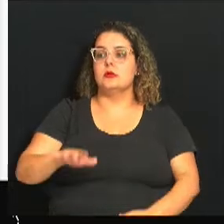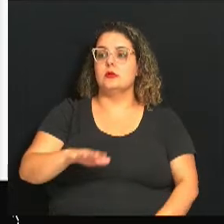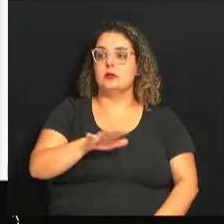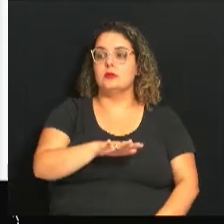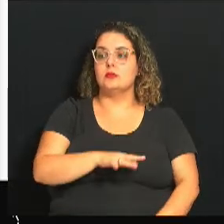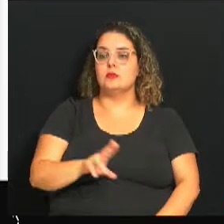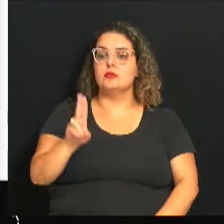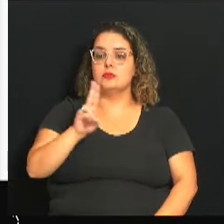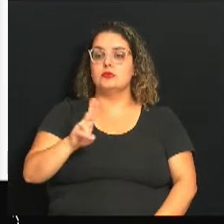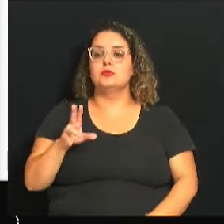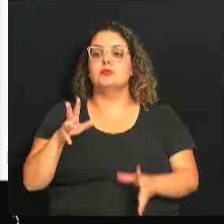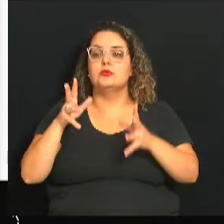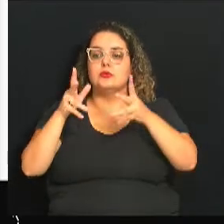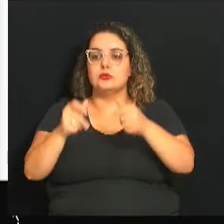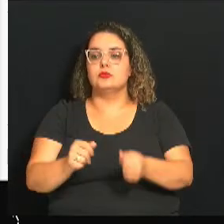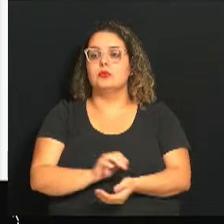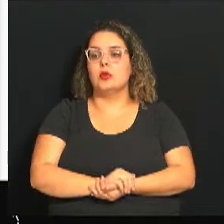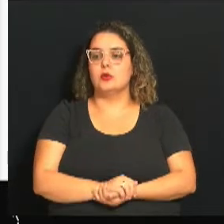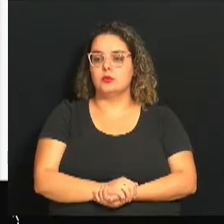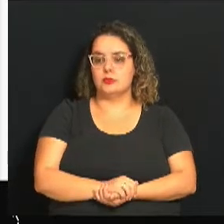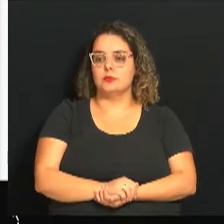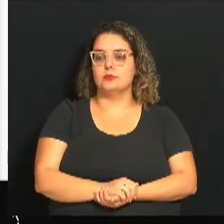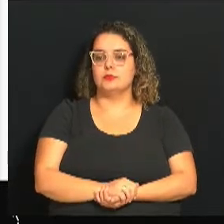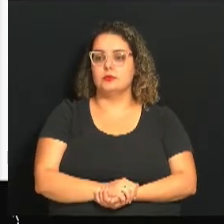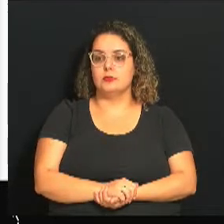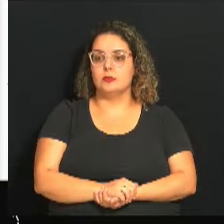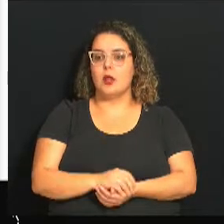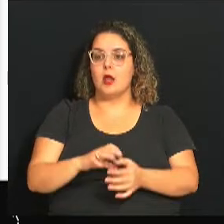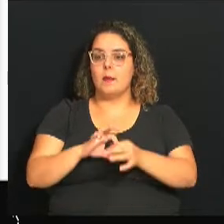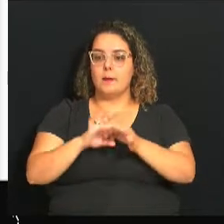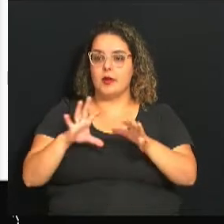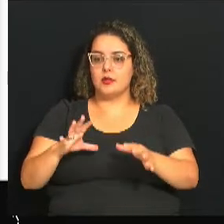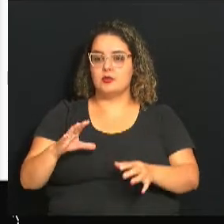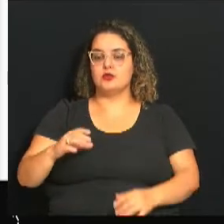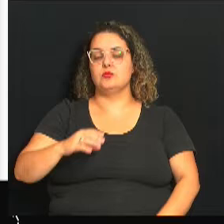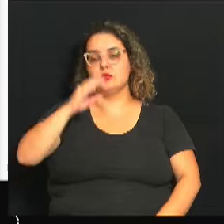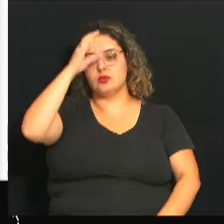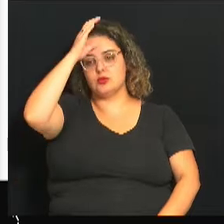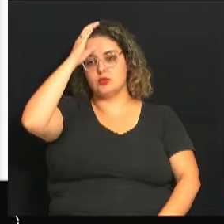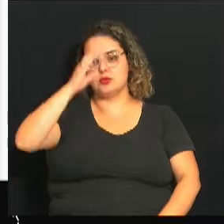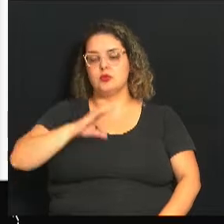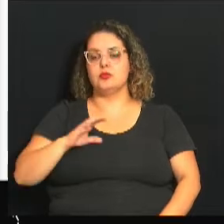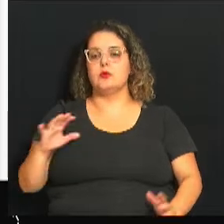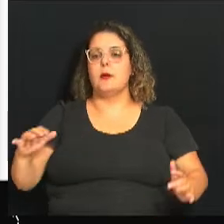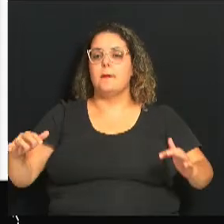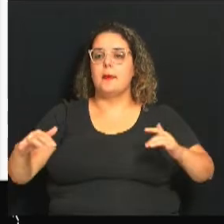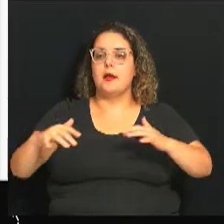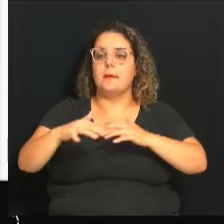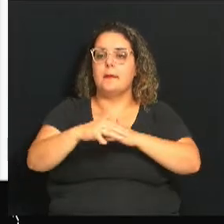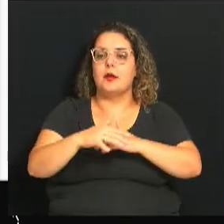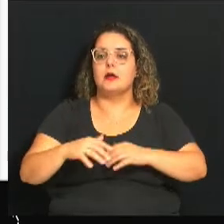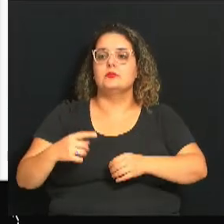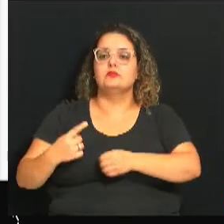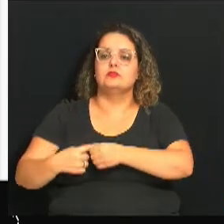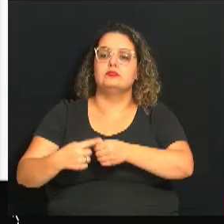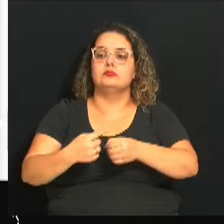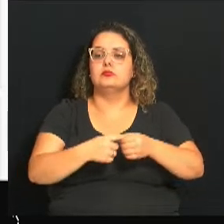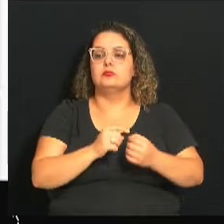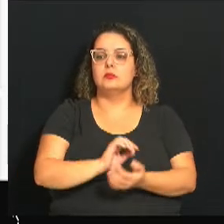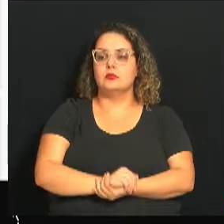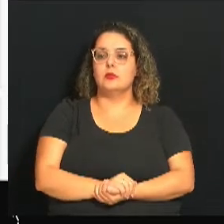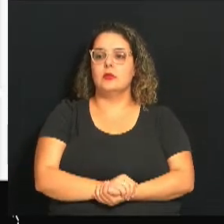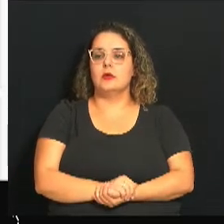coletivo. Né? Então, você permitir que o cidadão metropolitano, as pessoas de rua, os entregadores de moto, criem esses